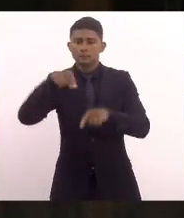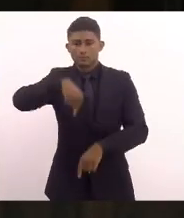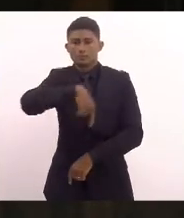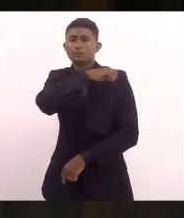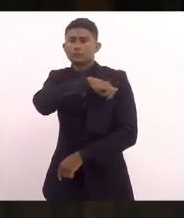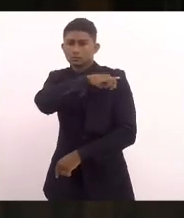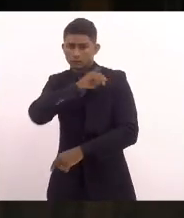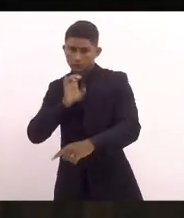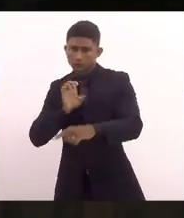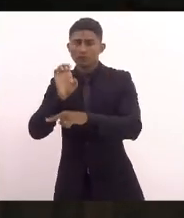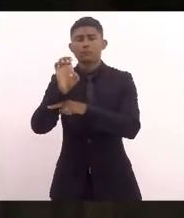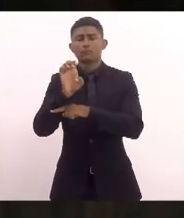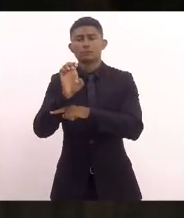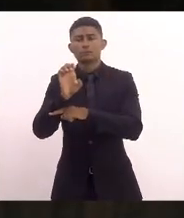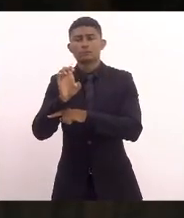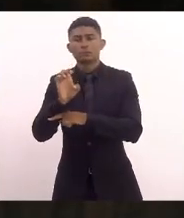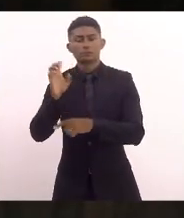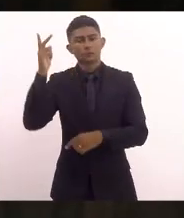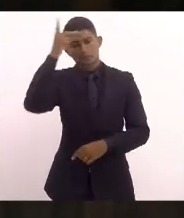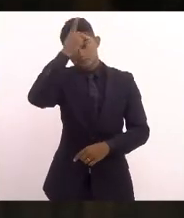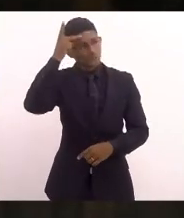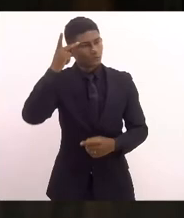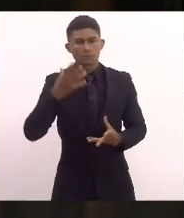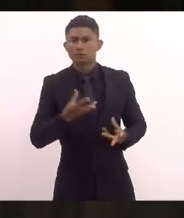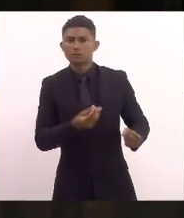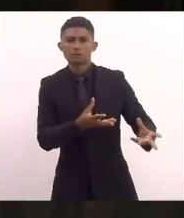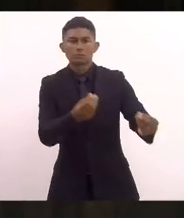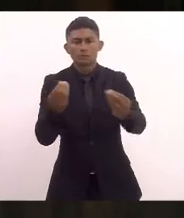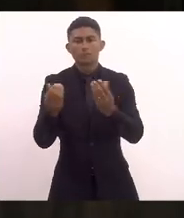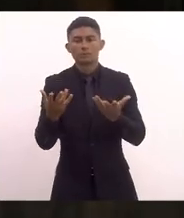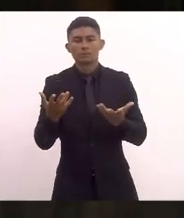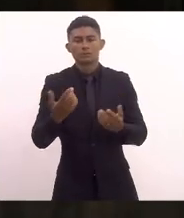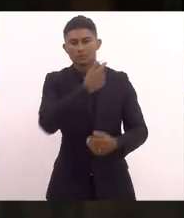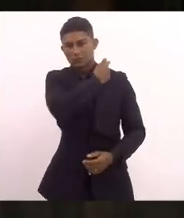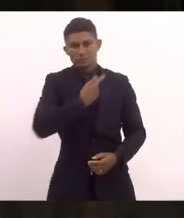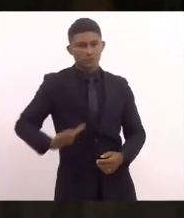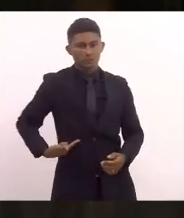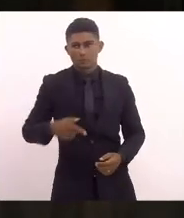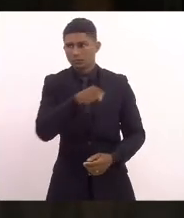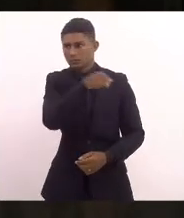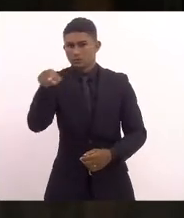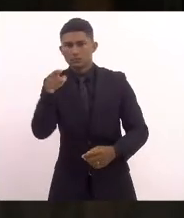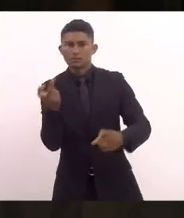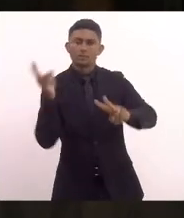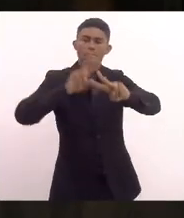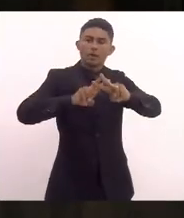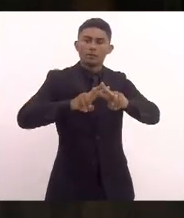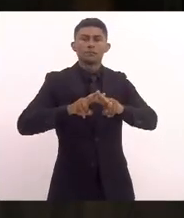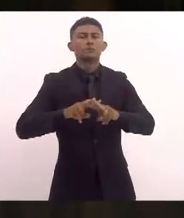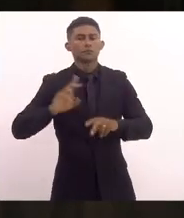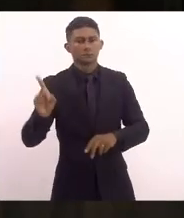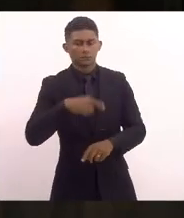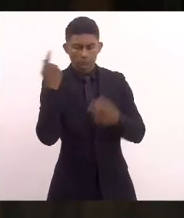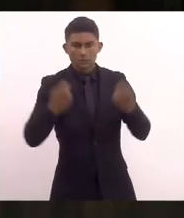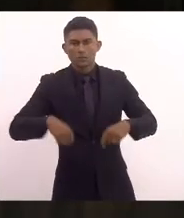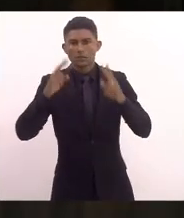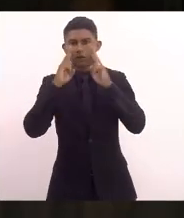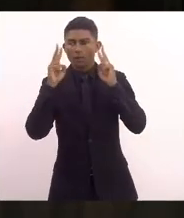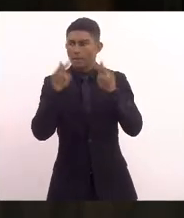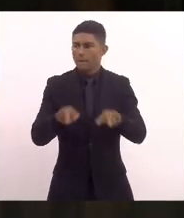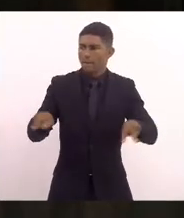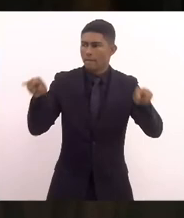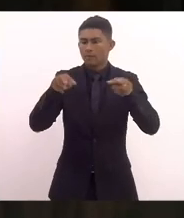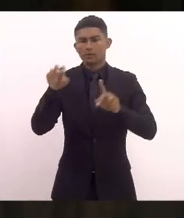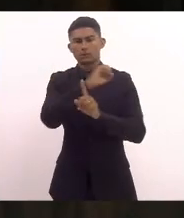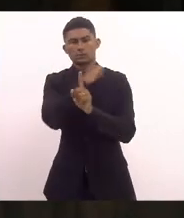Janeiro. Tem tanta gente presa, tanto governador preso. Nós precisamos olhar para a nossa